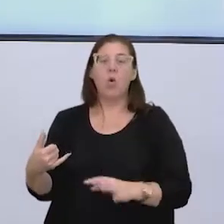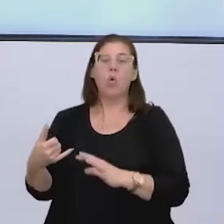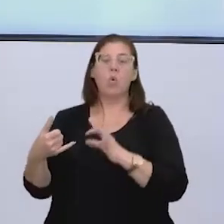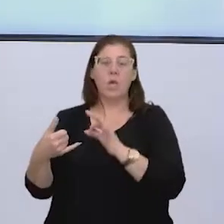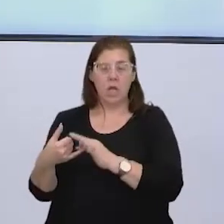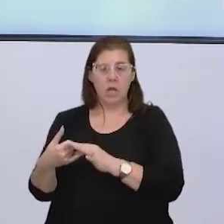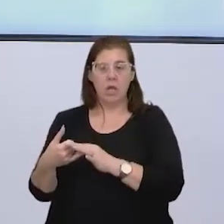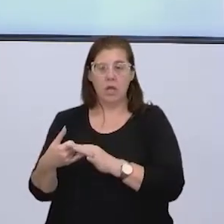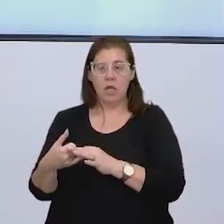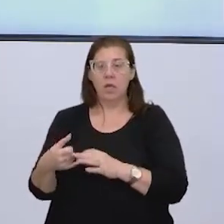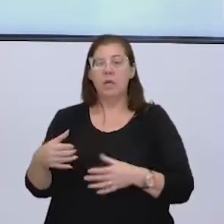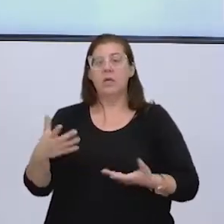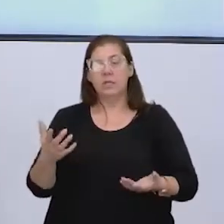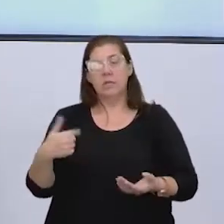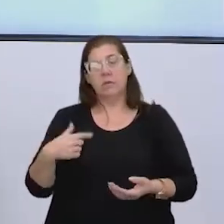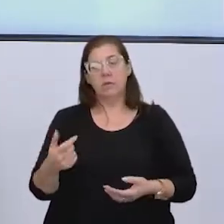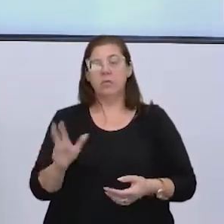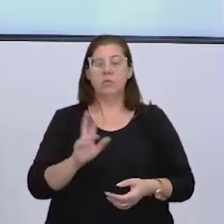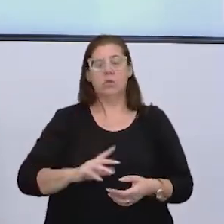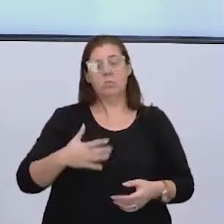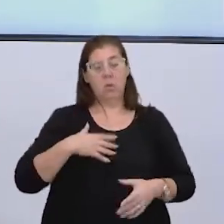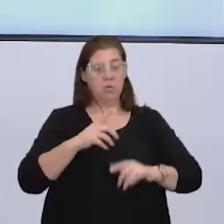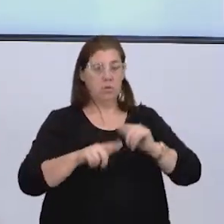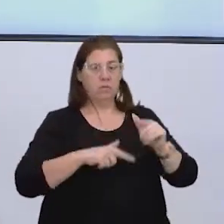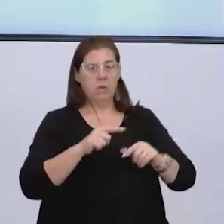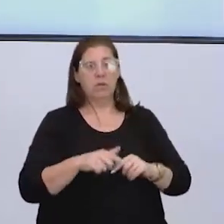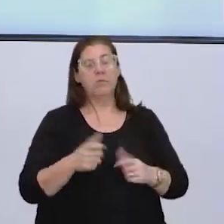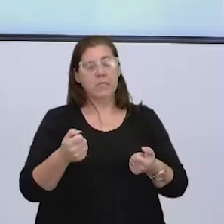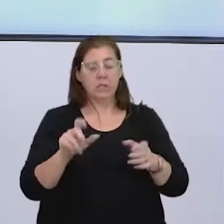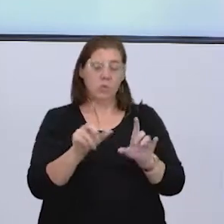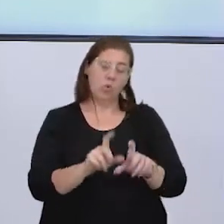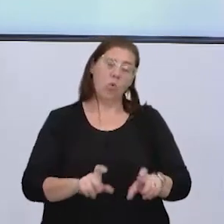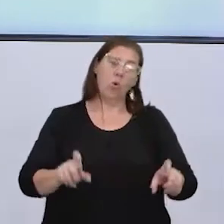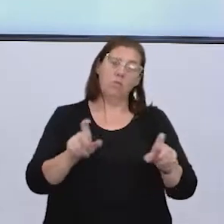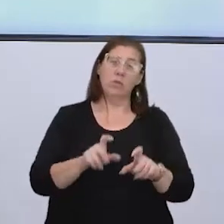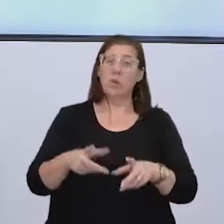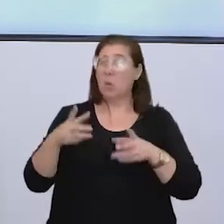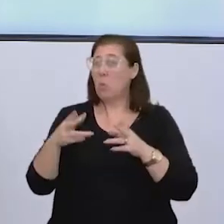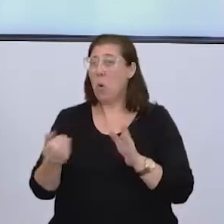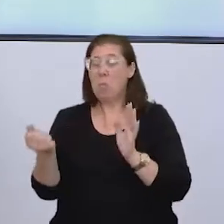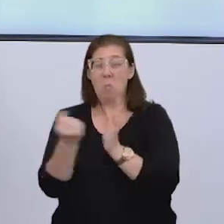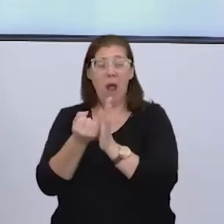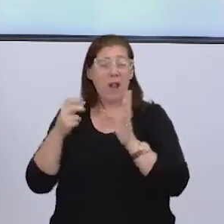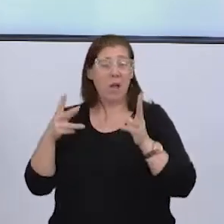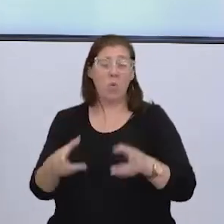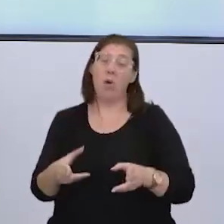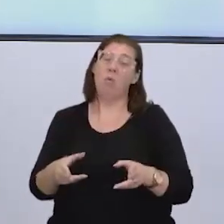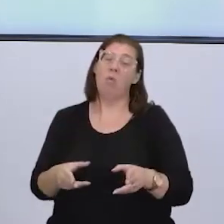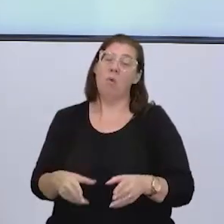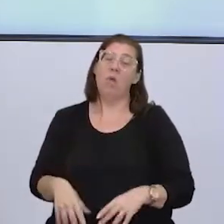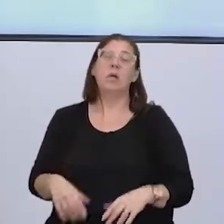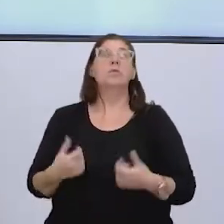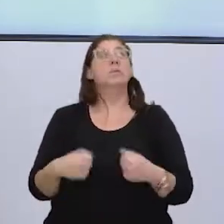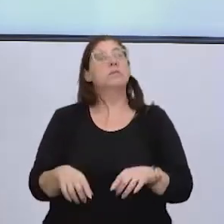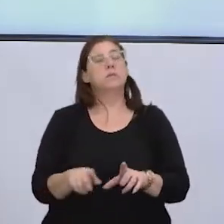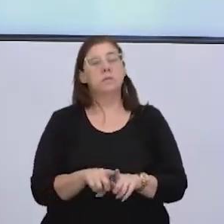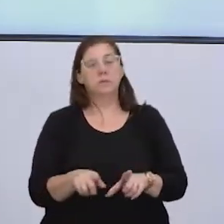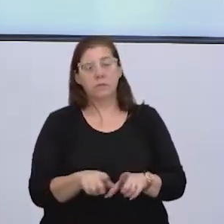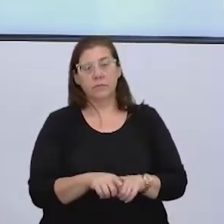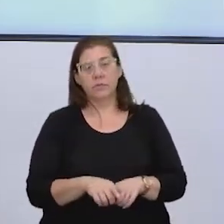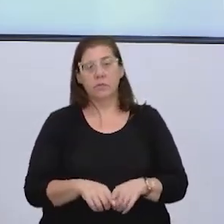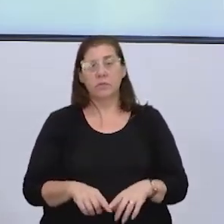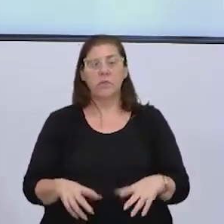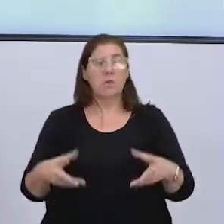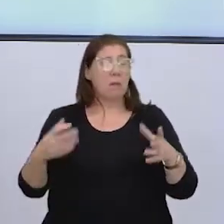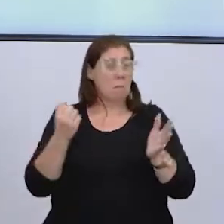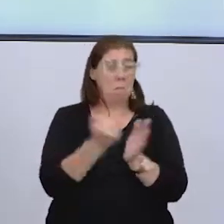utilizar ele do jeito que eu quero no meu trabalho, eu preciso de um computador da mesma marca. E eu também preciso de um não sei o